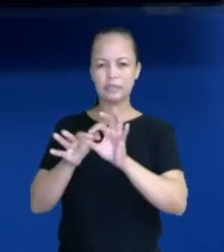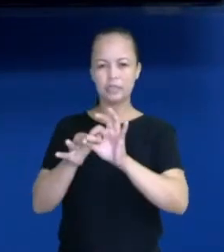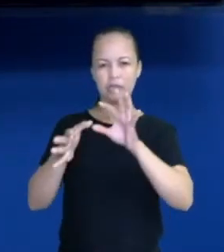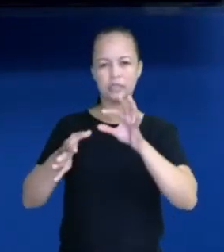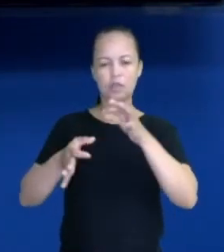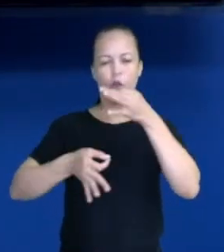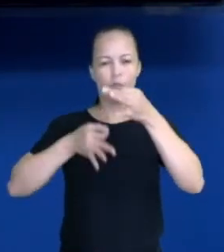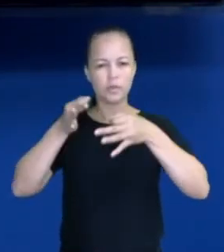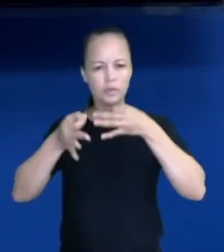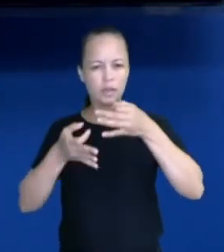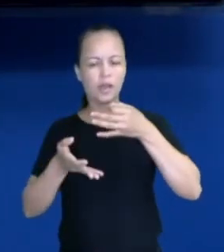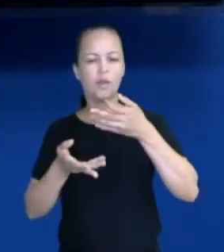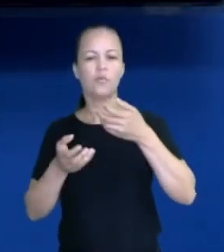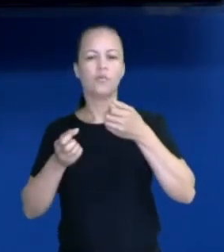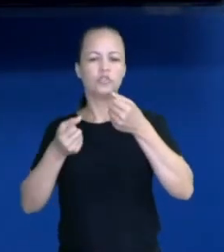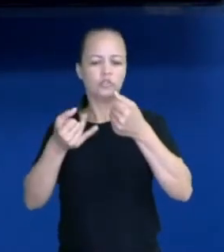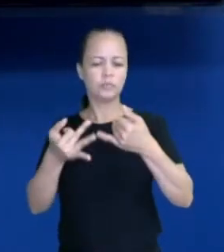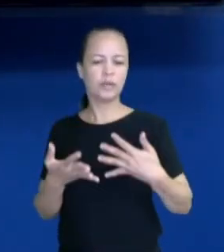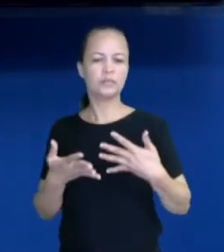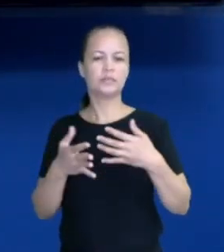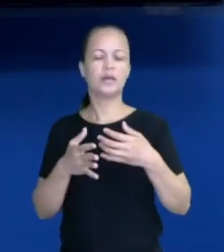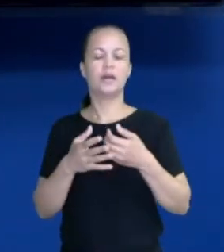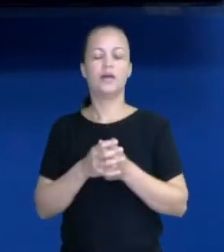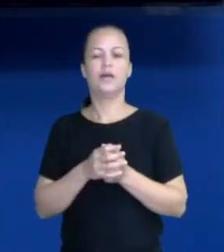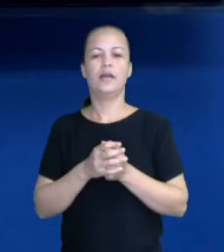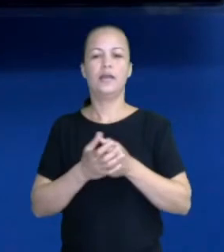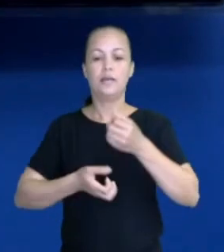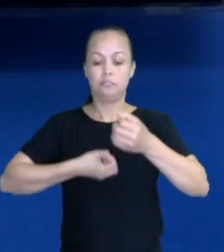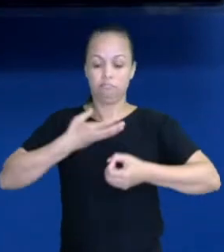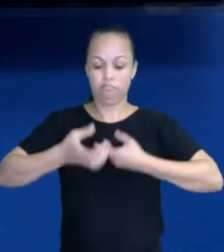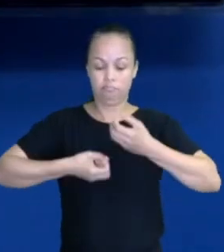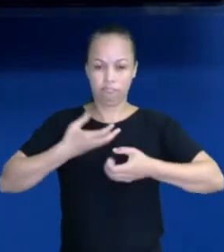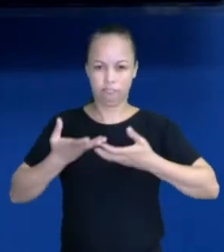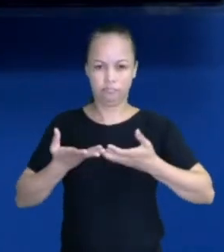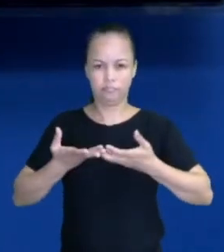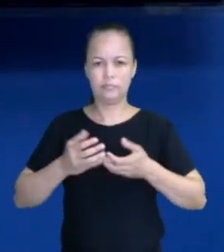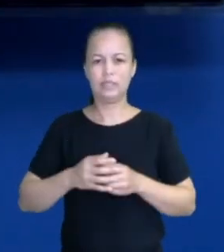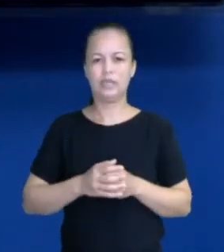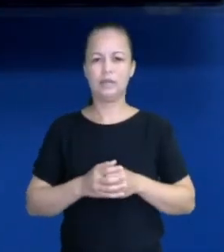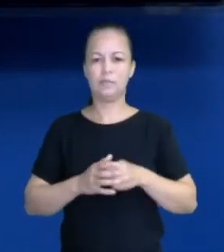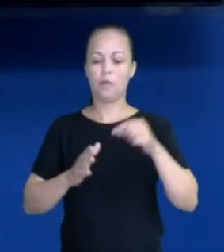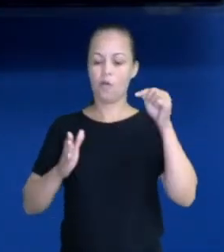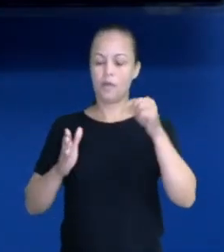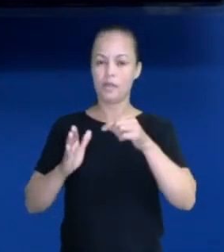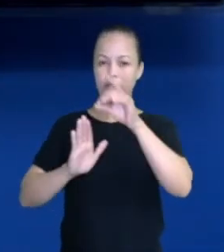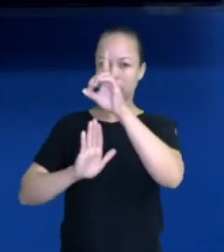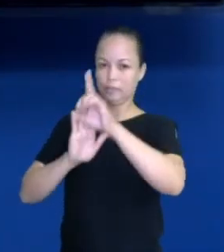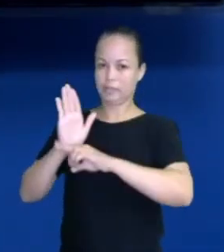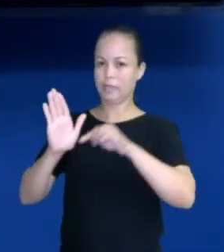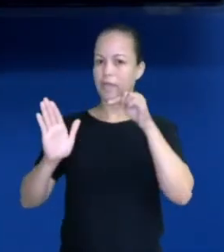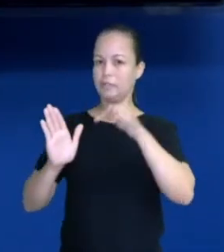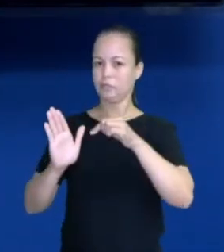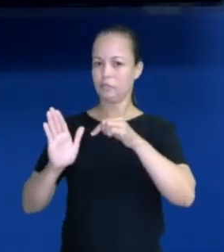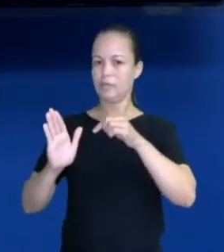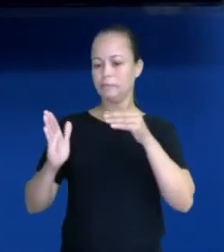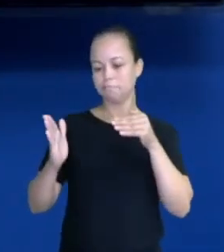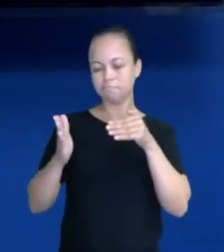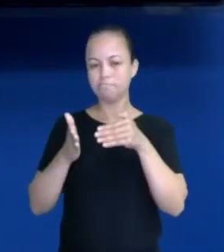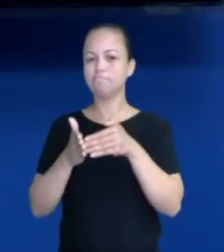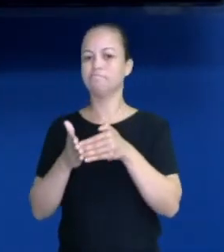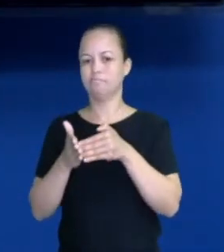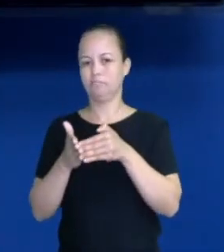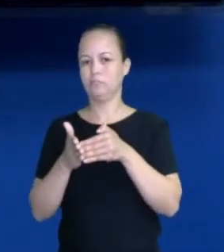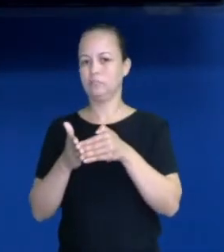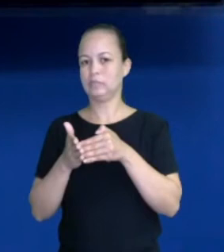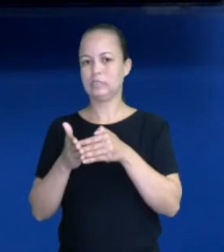de opinião, de expressão, porém, esse direito ele tem um limite.